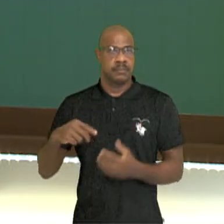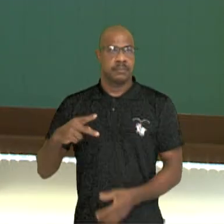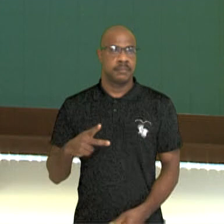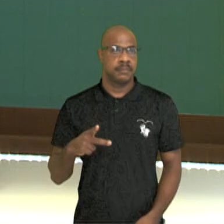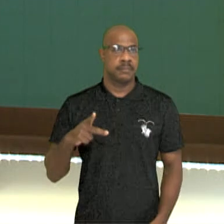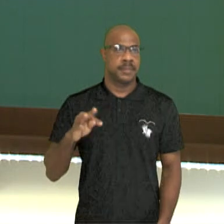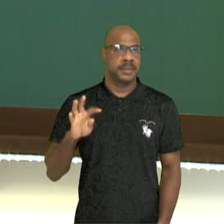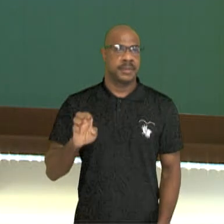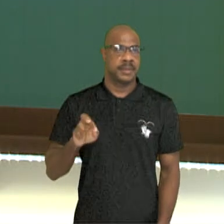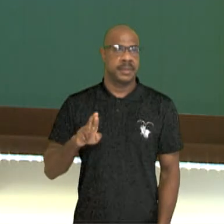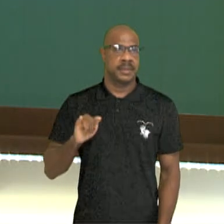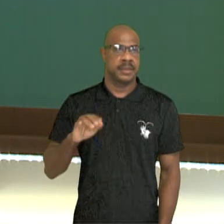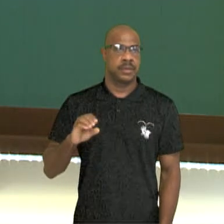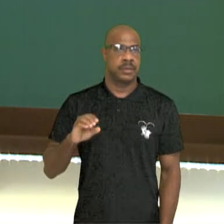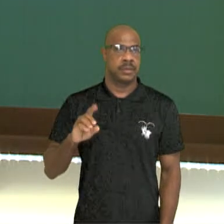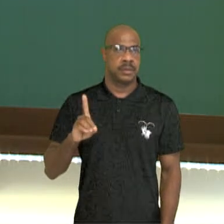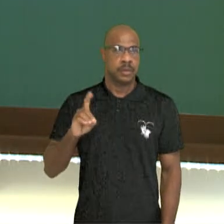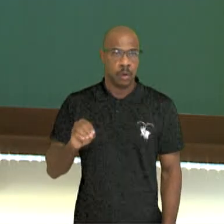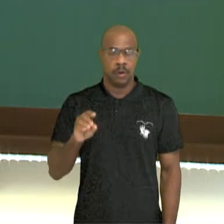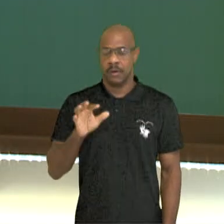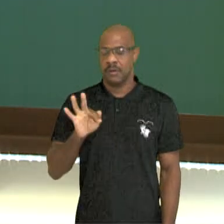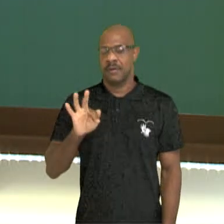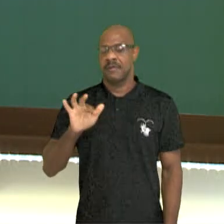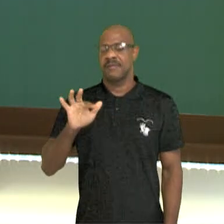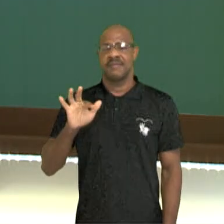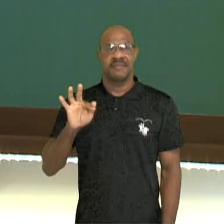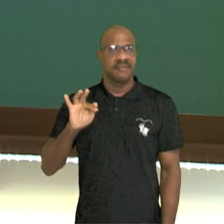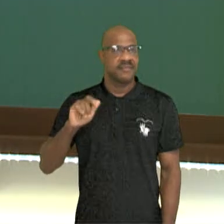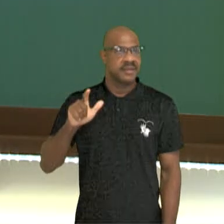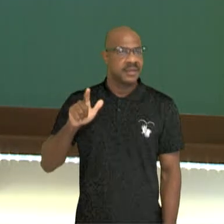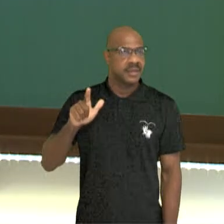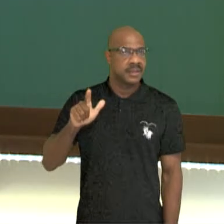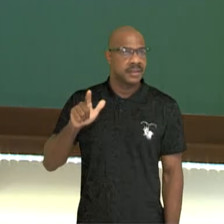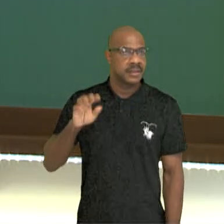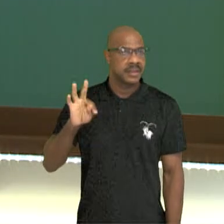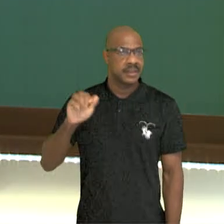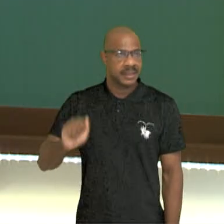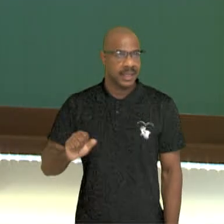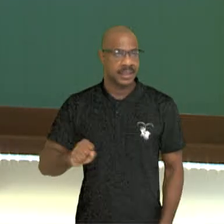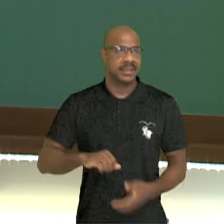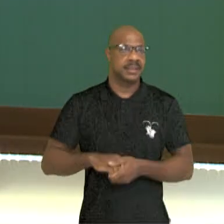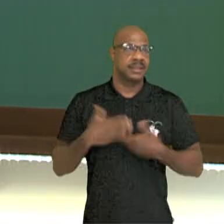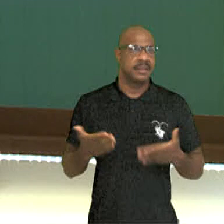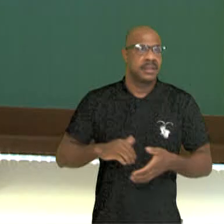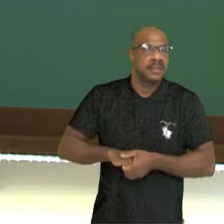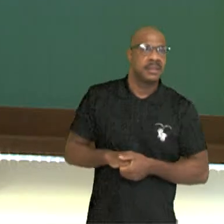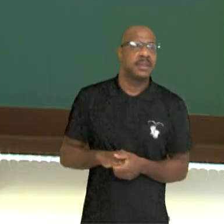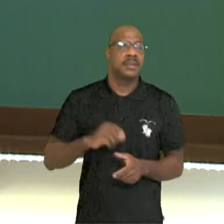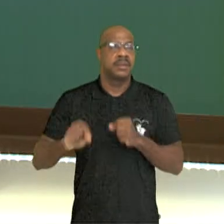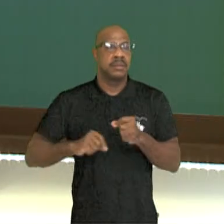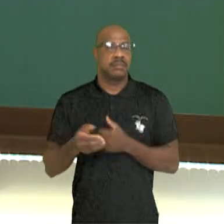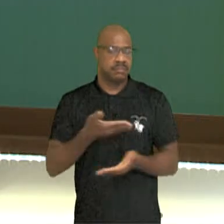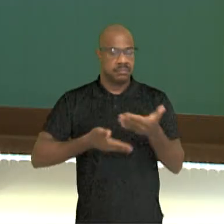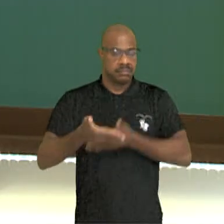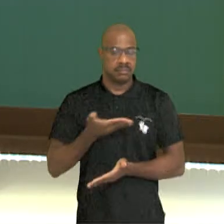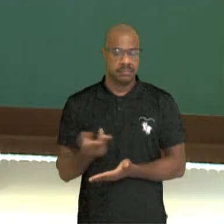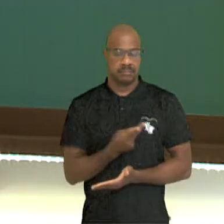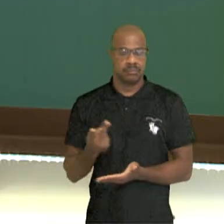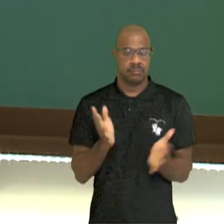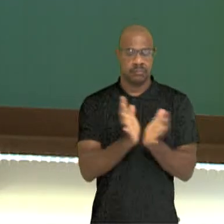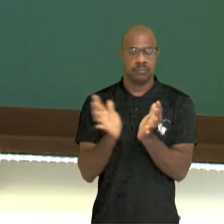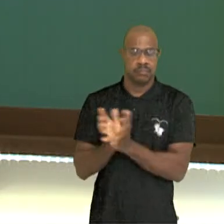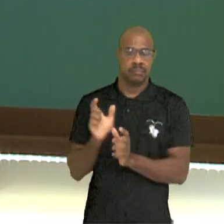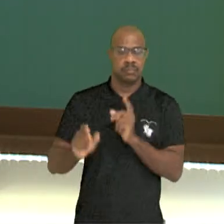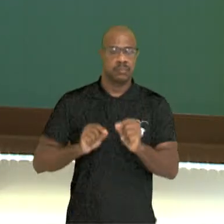que apenas as pteridófitas possuem. Então, uma sugestão de resposta é que as características compartilhadas entre os 2